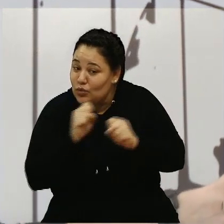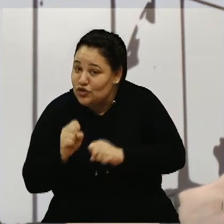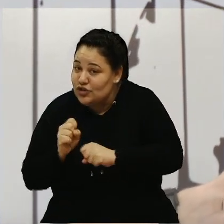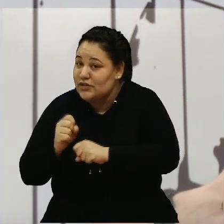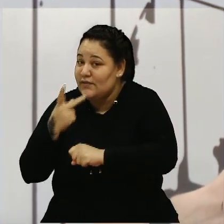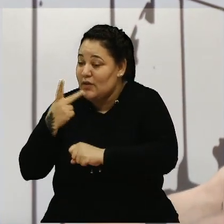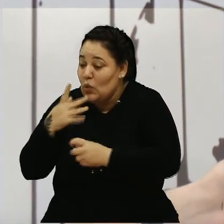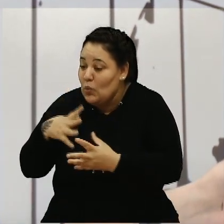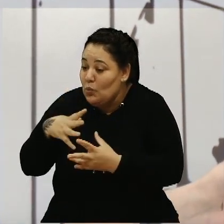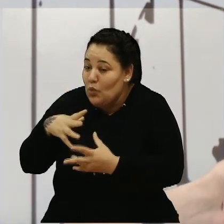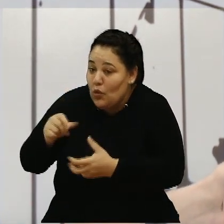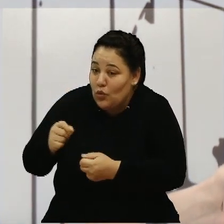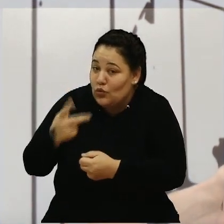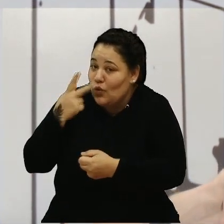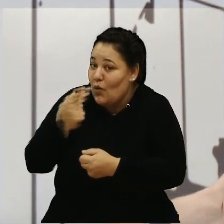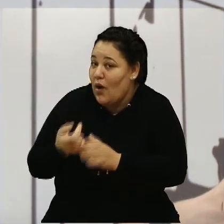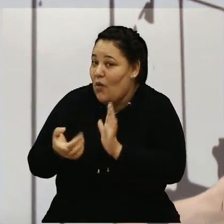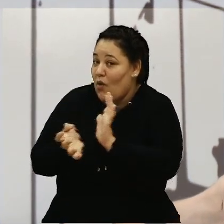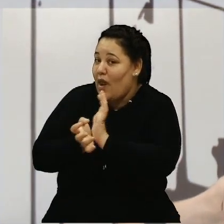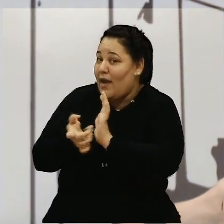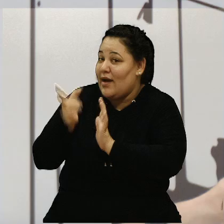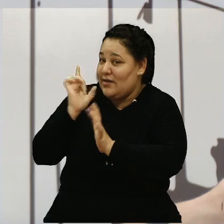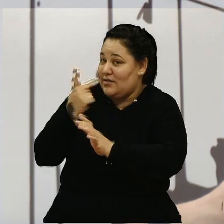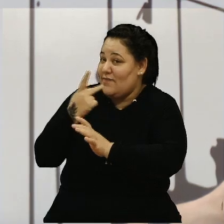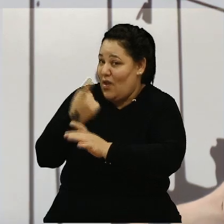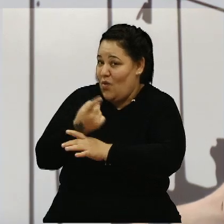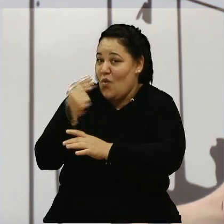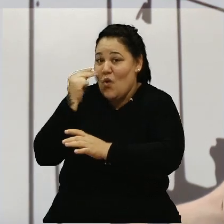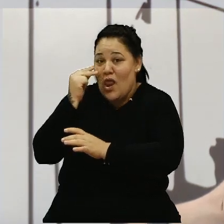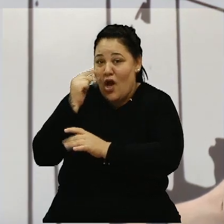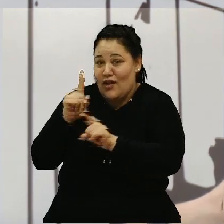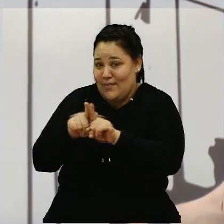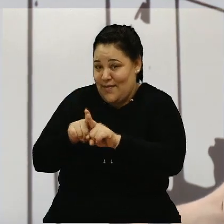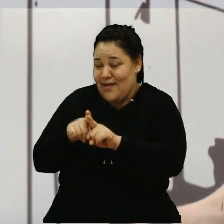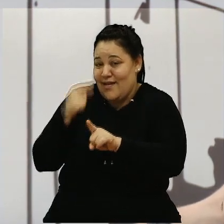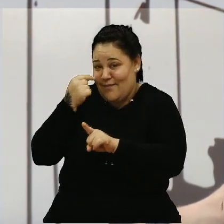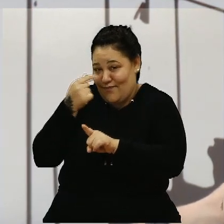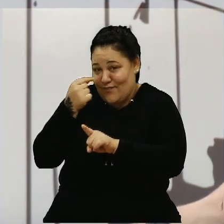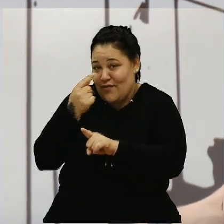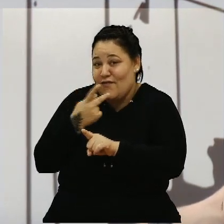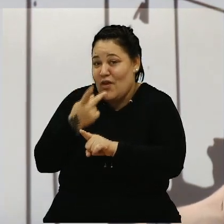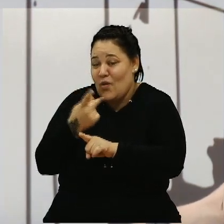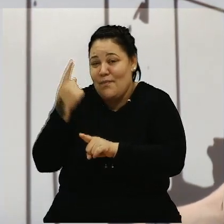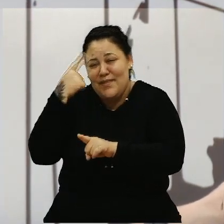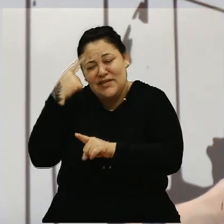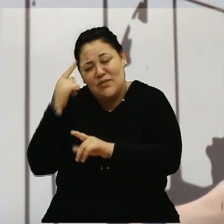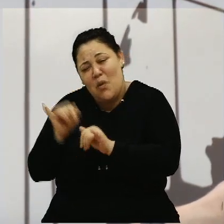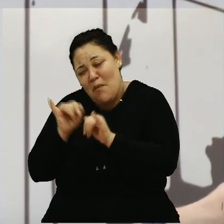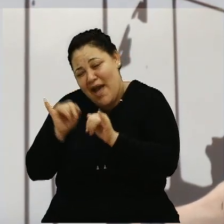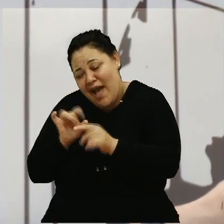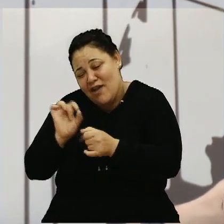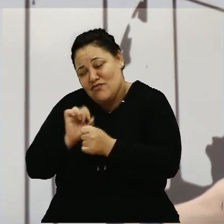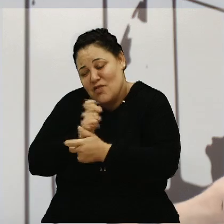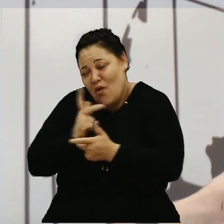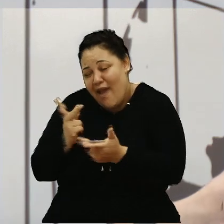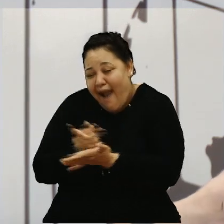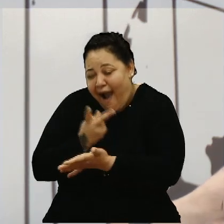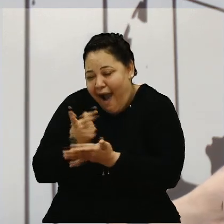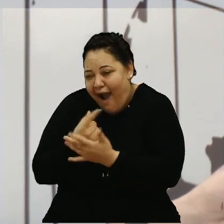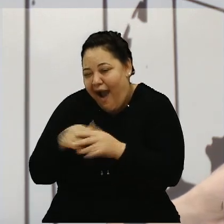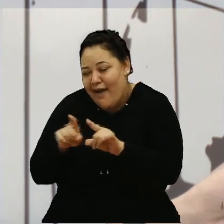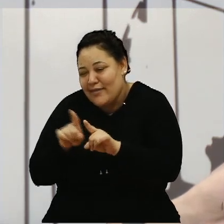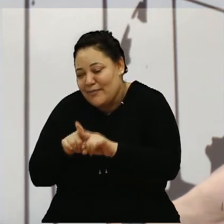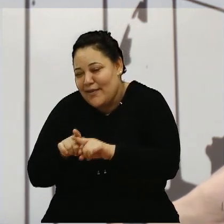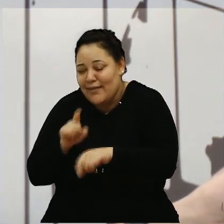falava antes ali o colega Eloy Frisso, na questão de, daqui a pouco, pensando bobagem, né, aquele tempo